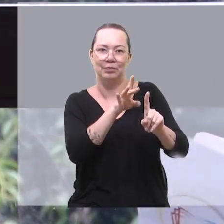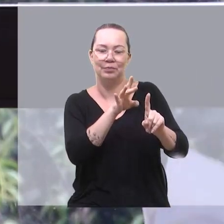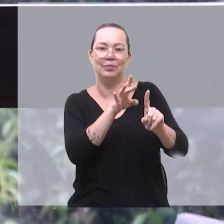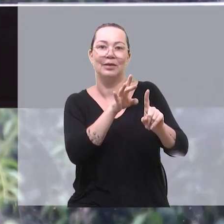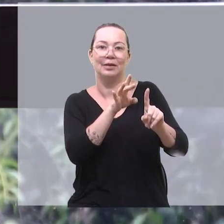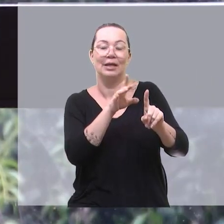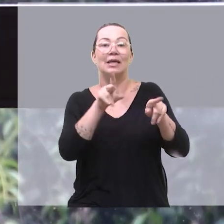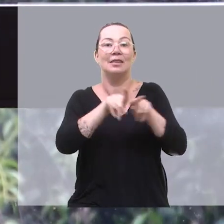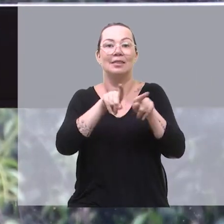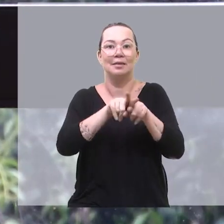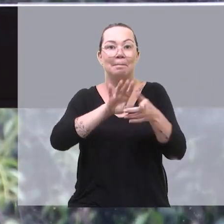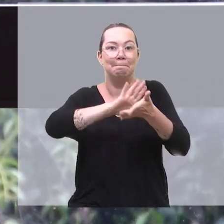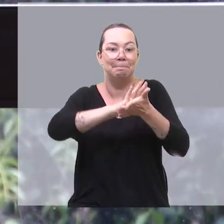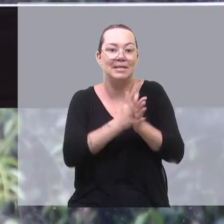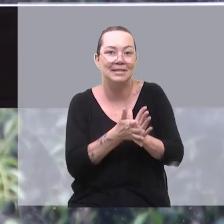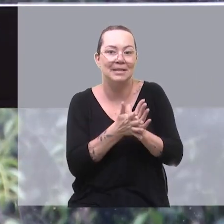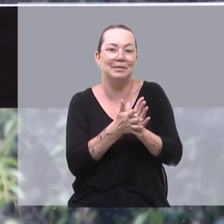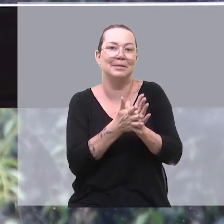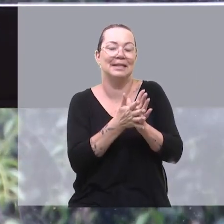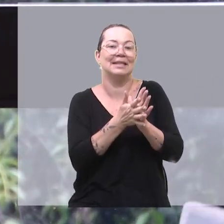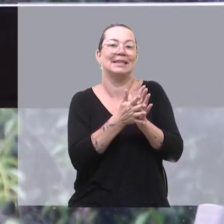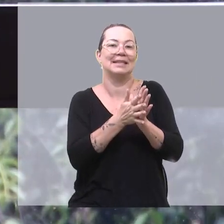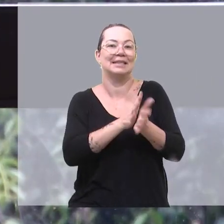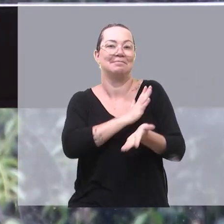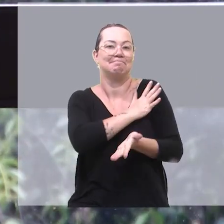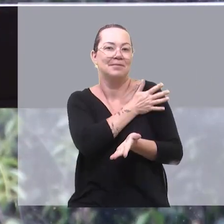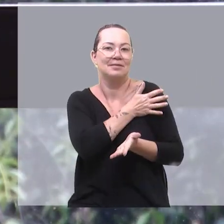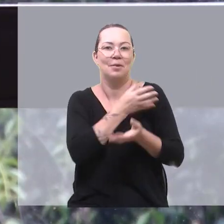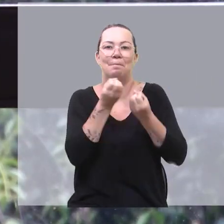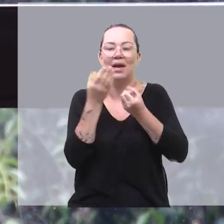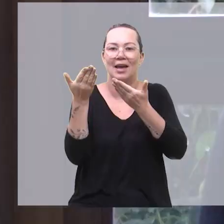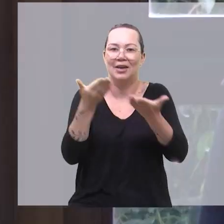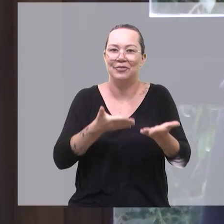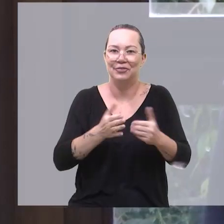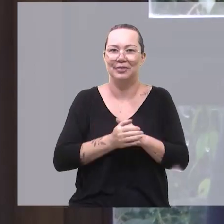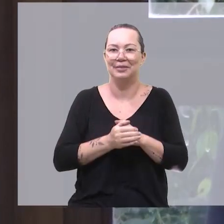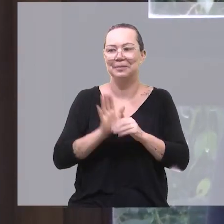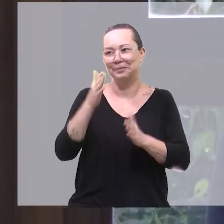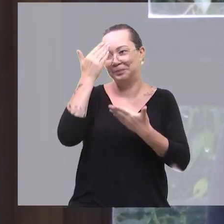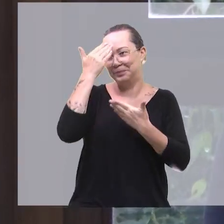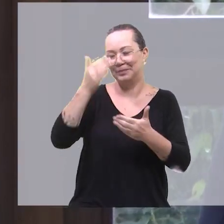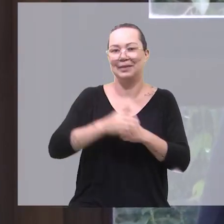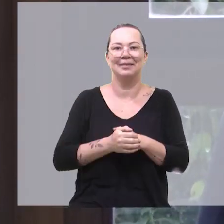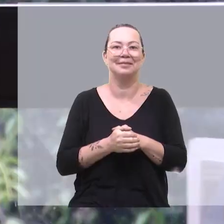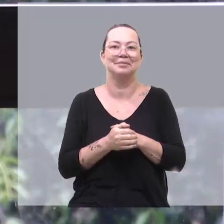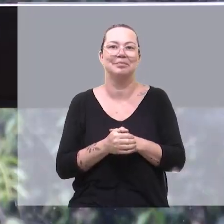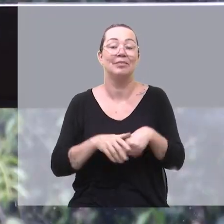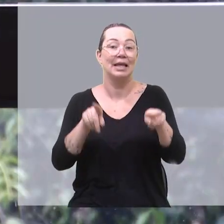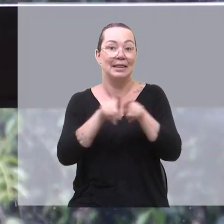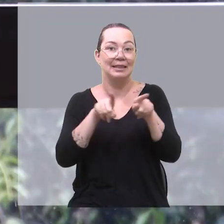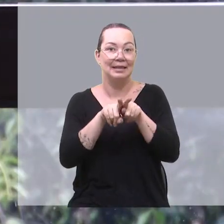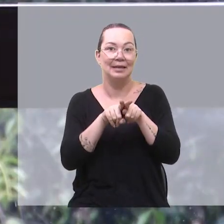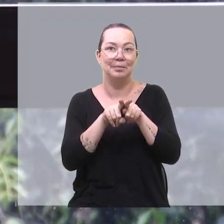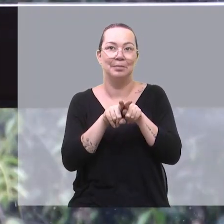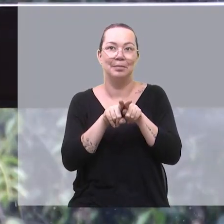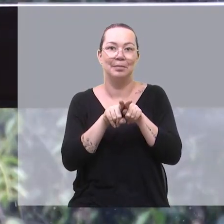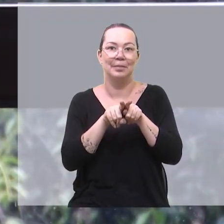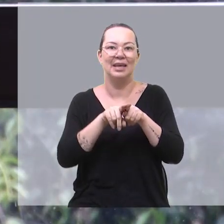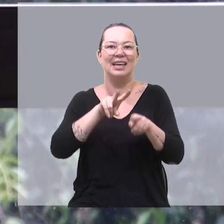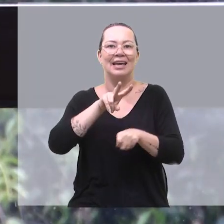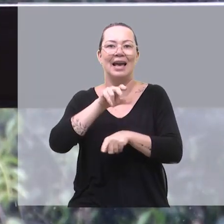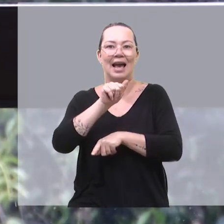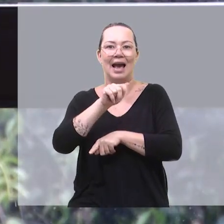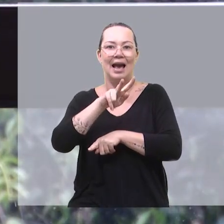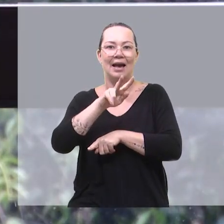capacitismo e o preconceito. Bem-vinda, Nath. Muito obrigada. Com a gente também a